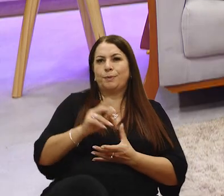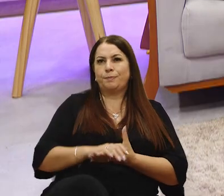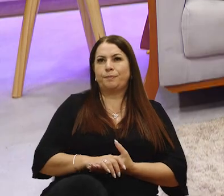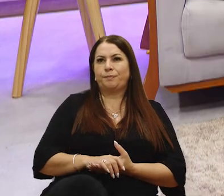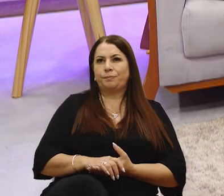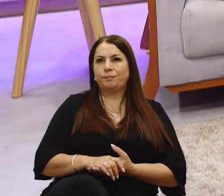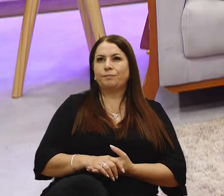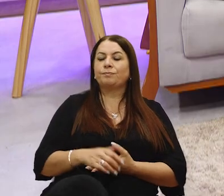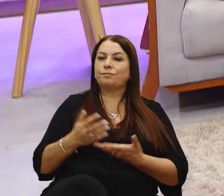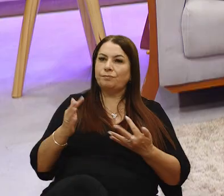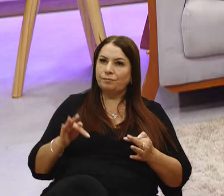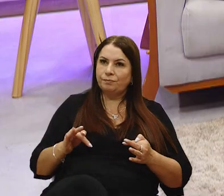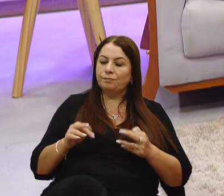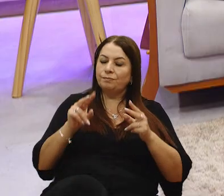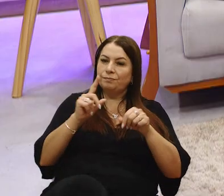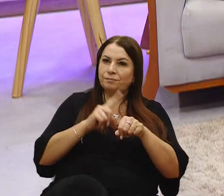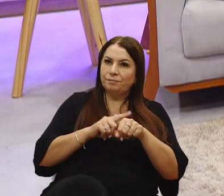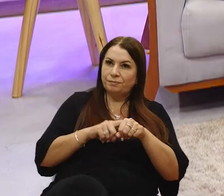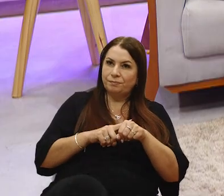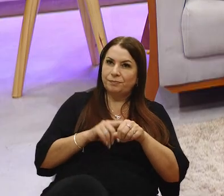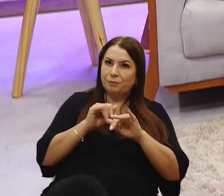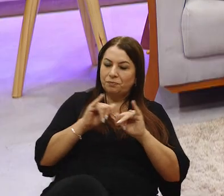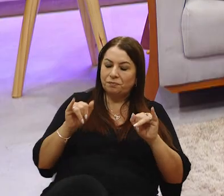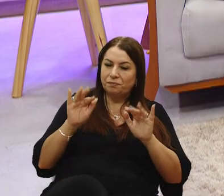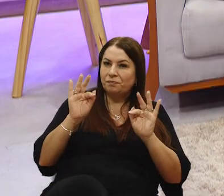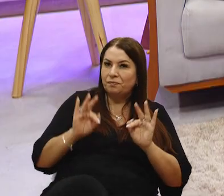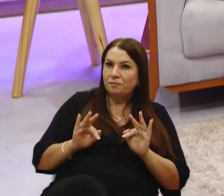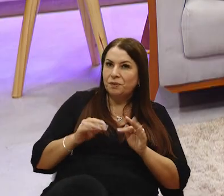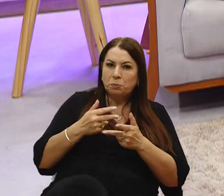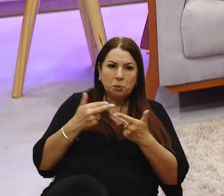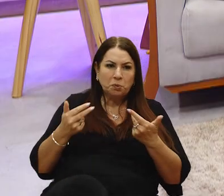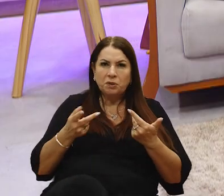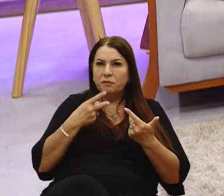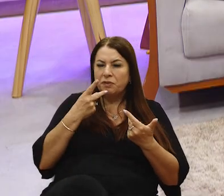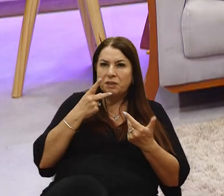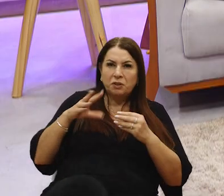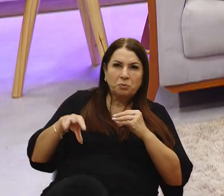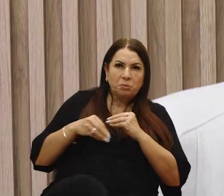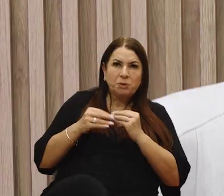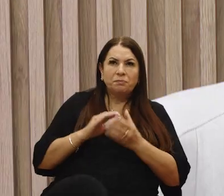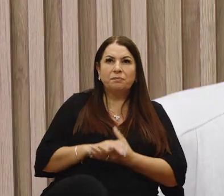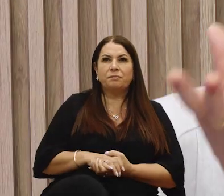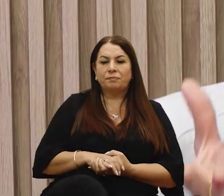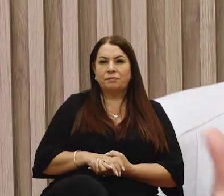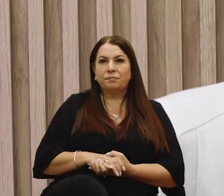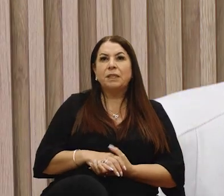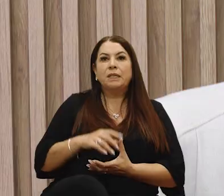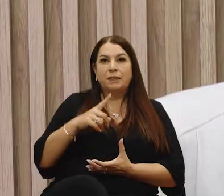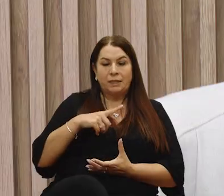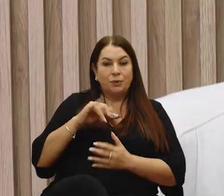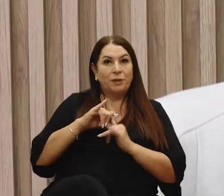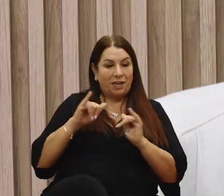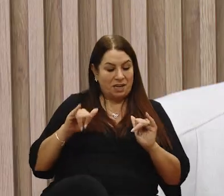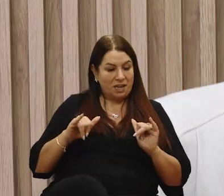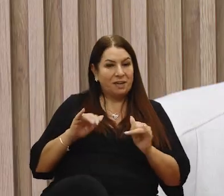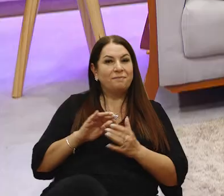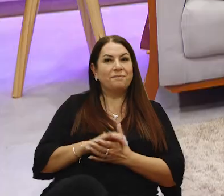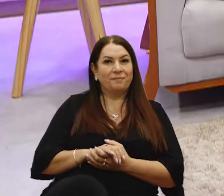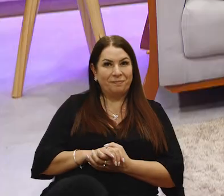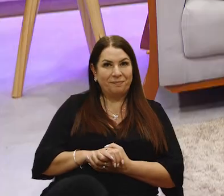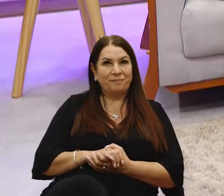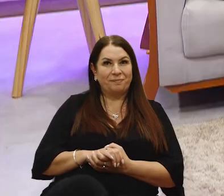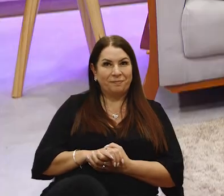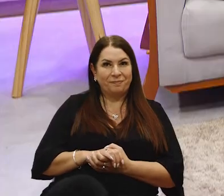onde seguir, né? E nós estamos encerrando o nosso tempo. Um recado final, alguma coisa que vocês queriam complementar? A gente